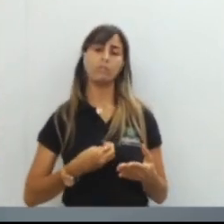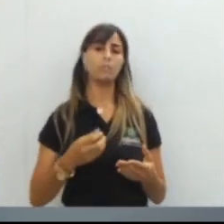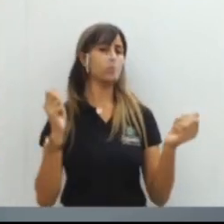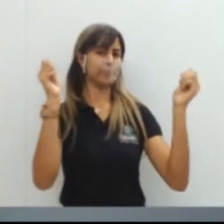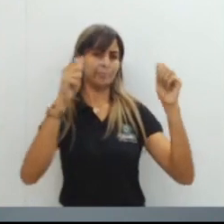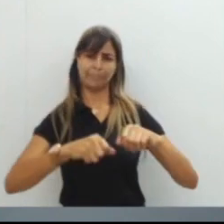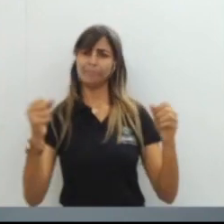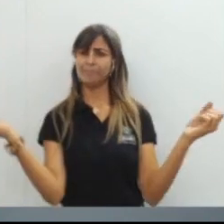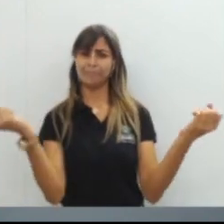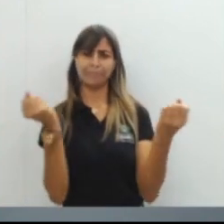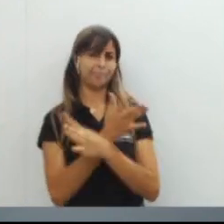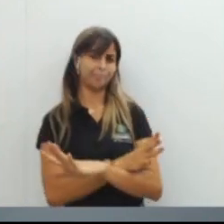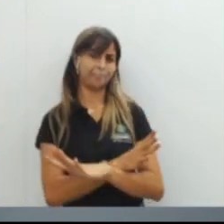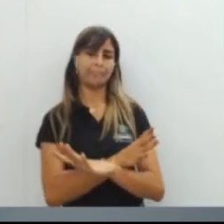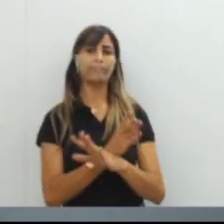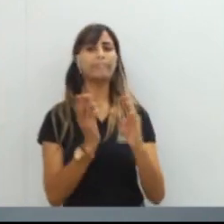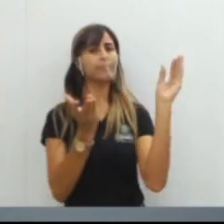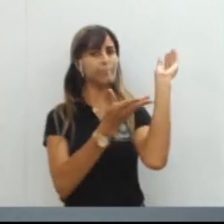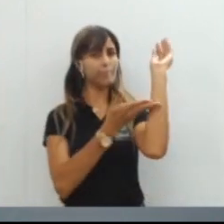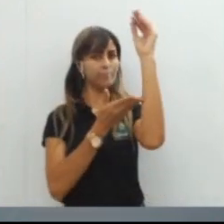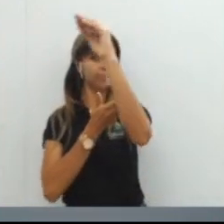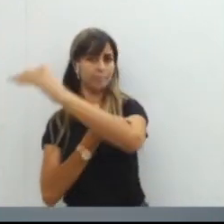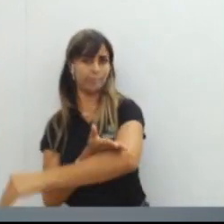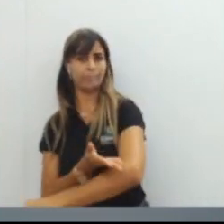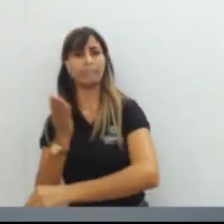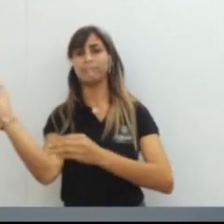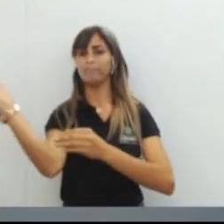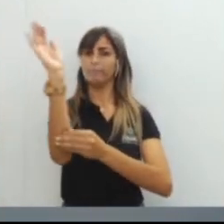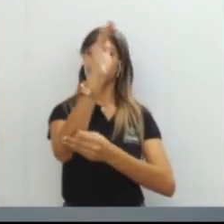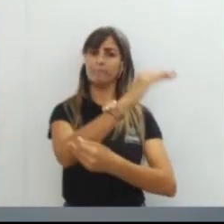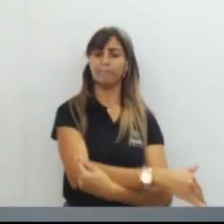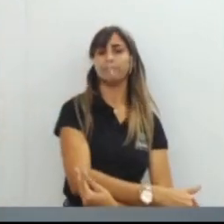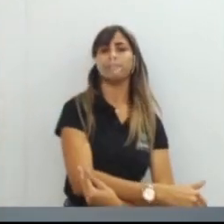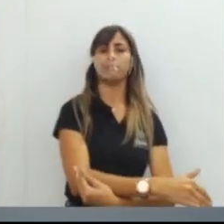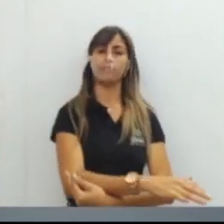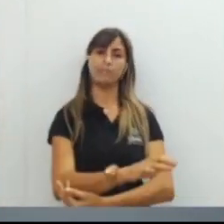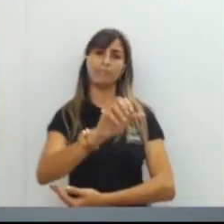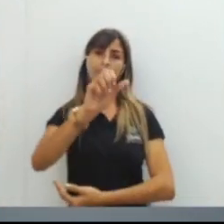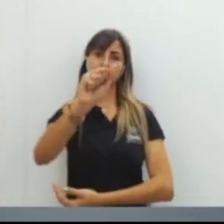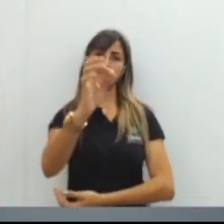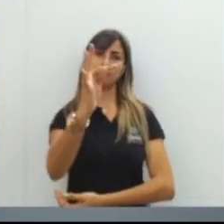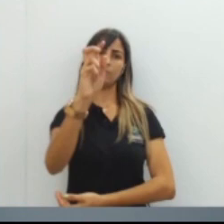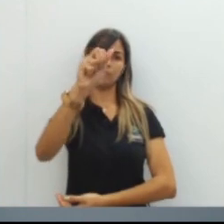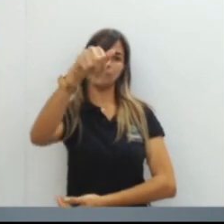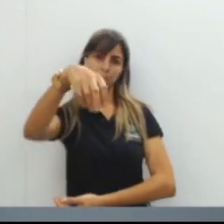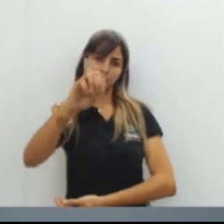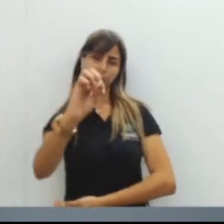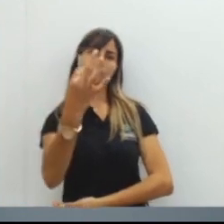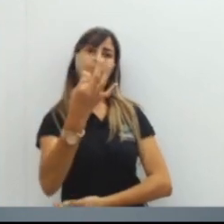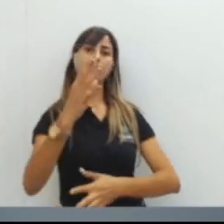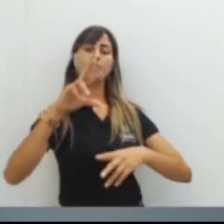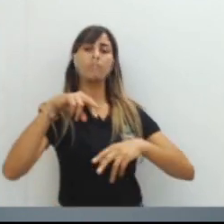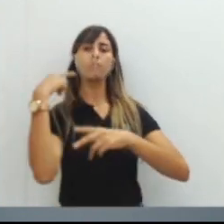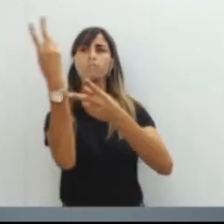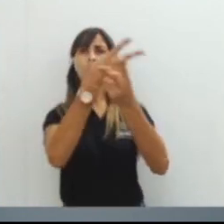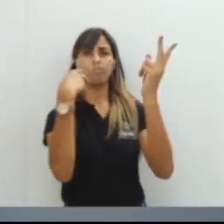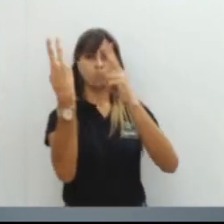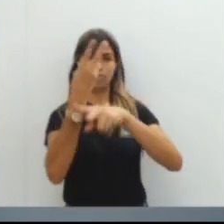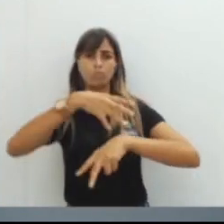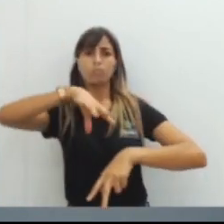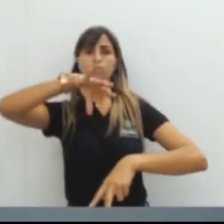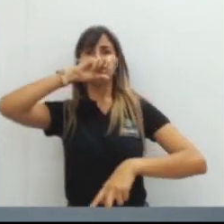posso acabar com esse recurso. E que recursos são esses? A atmosfera, a qualidade da nossa atmosfera, do ar que a gente